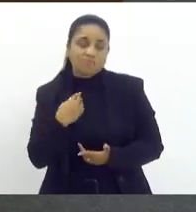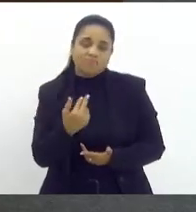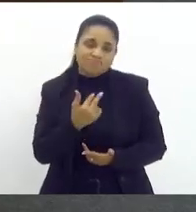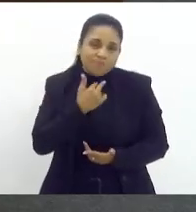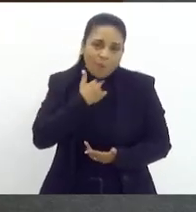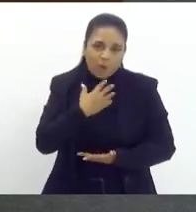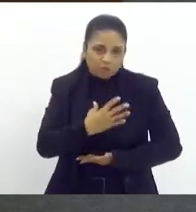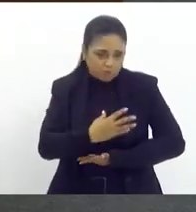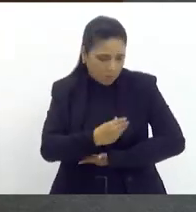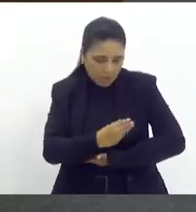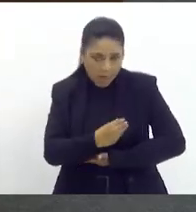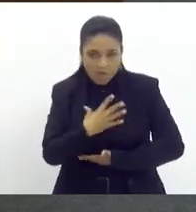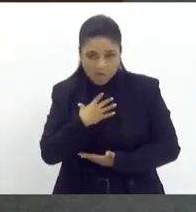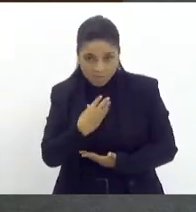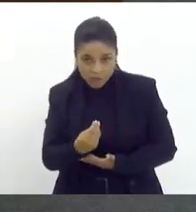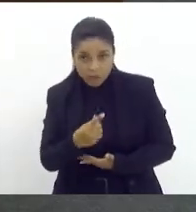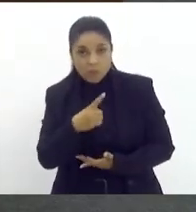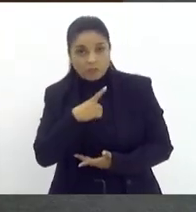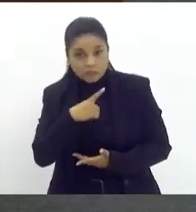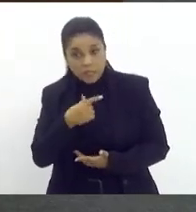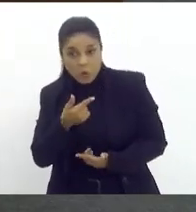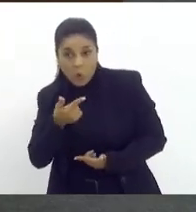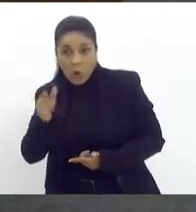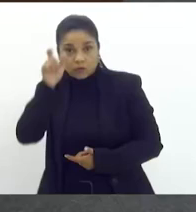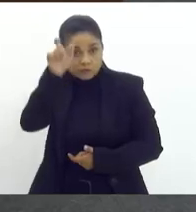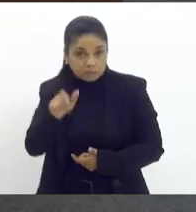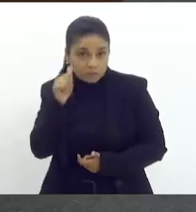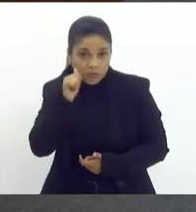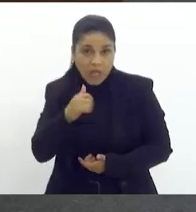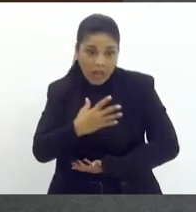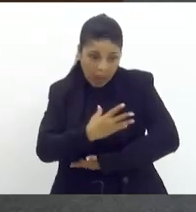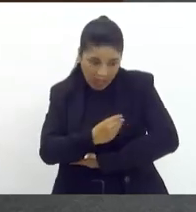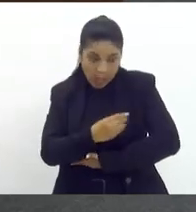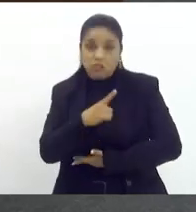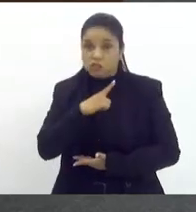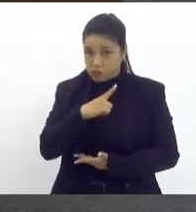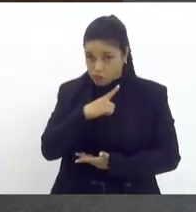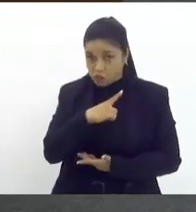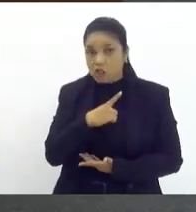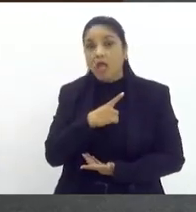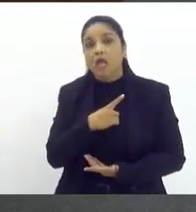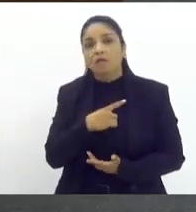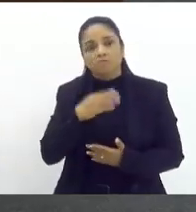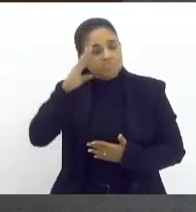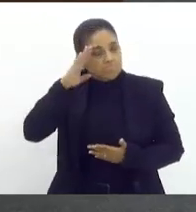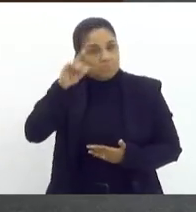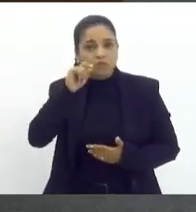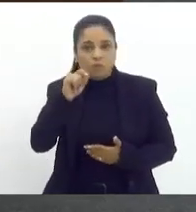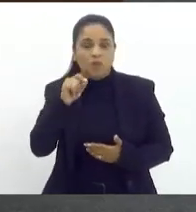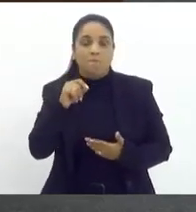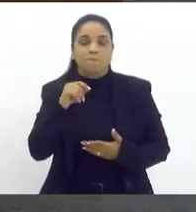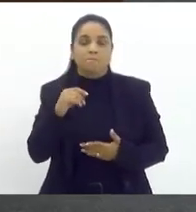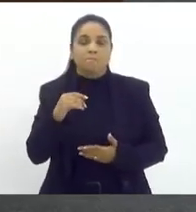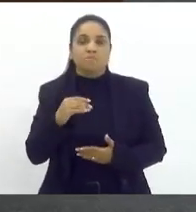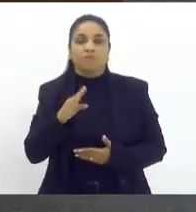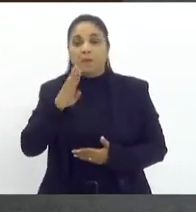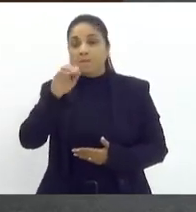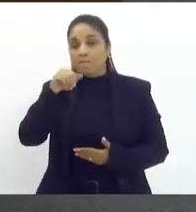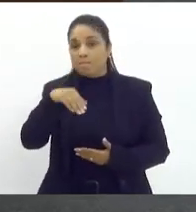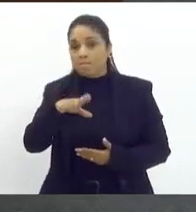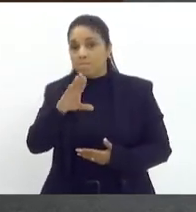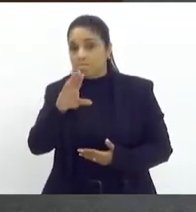o seu filho mas tem muita gente que tem lente de sobra então é fundamental que esses bancos de leite também